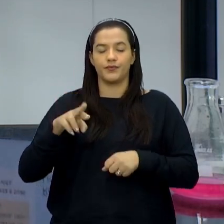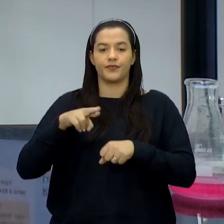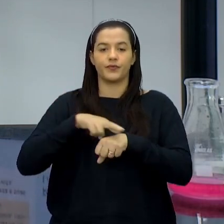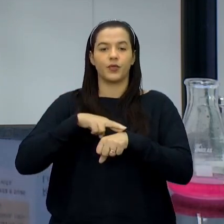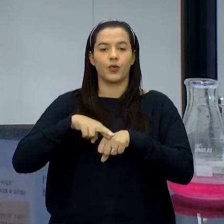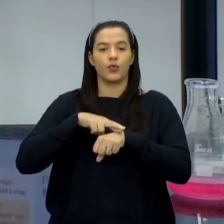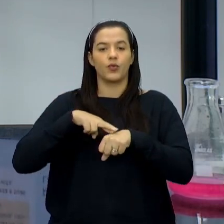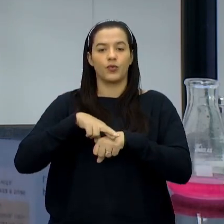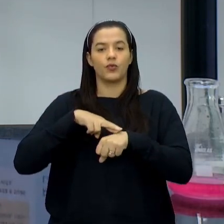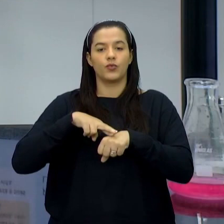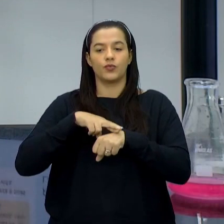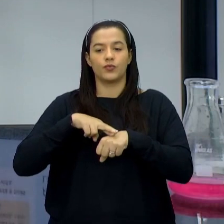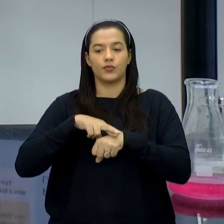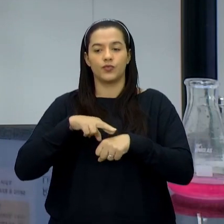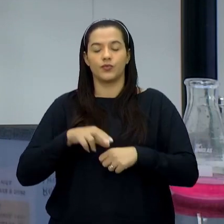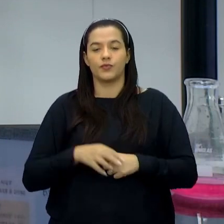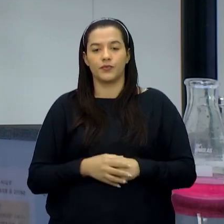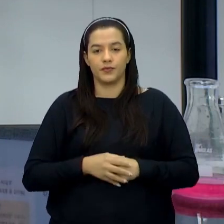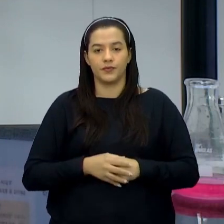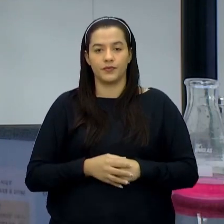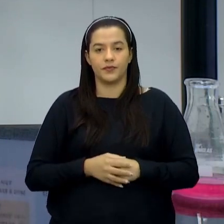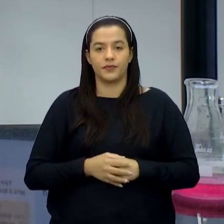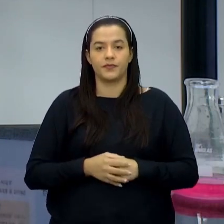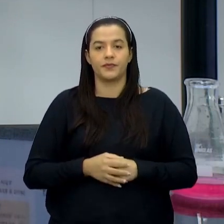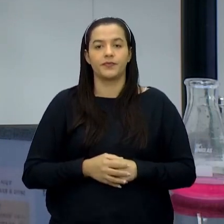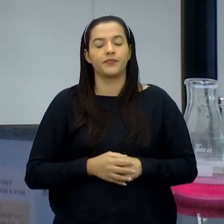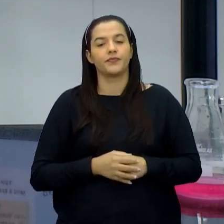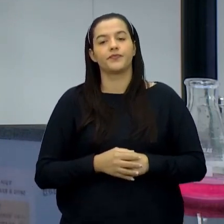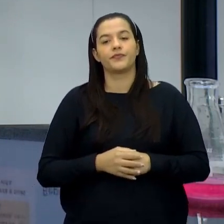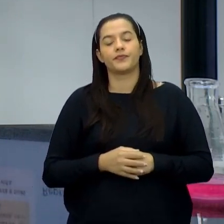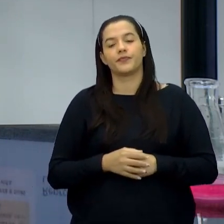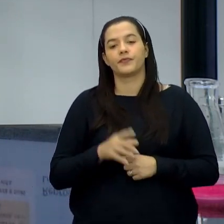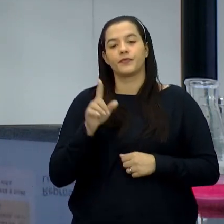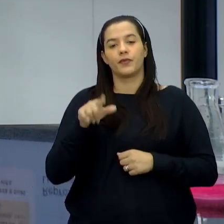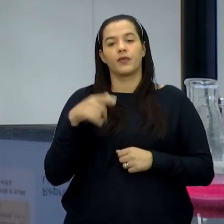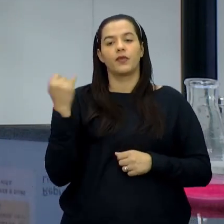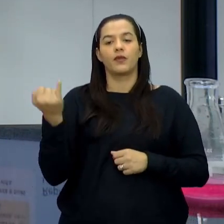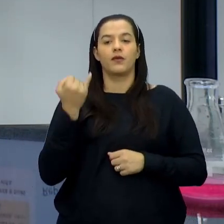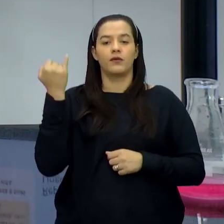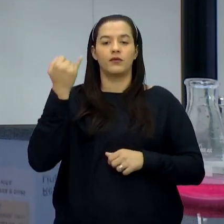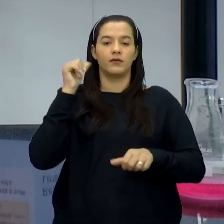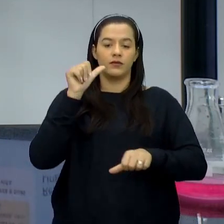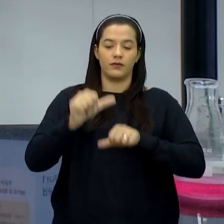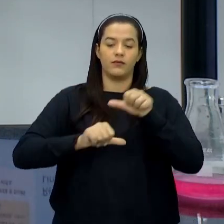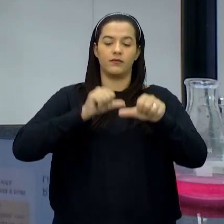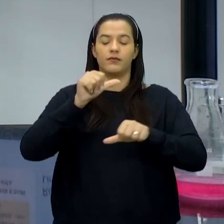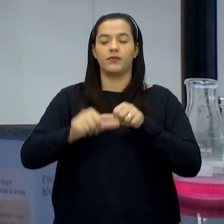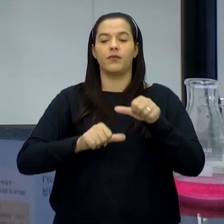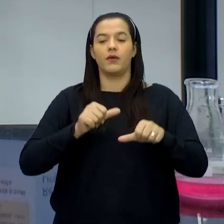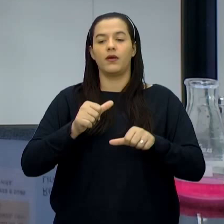faço com repolho roxo, né? Então é importante que você vai ver a mudança de cor